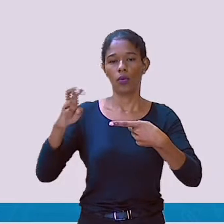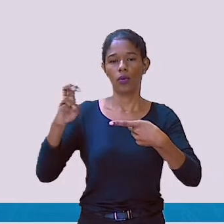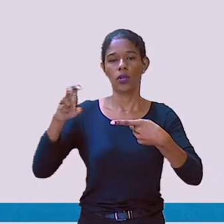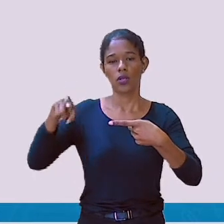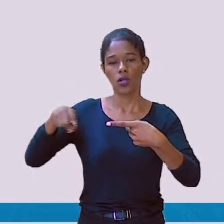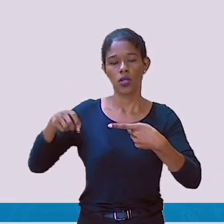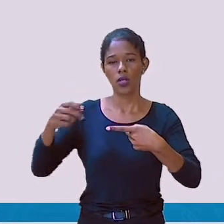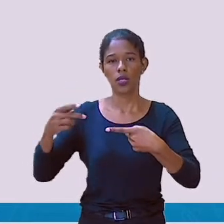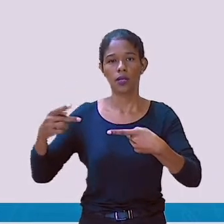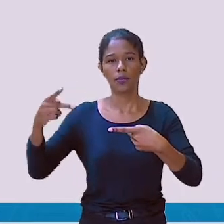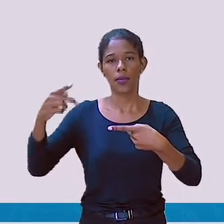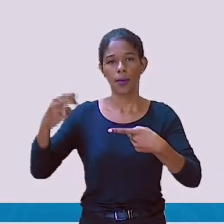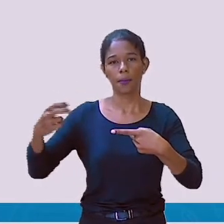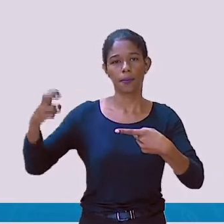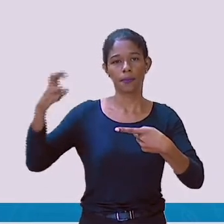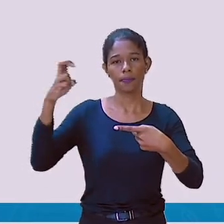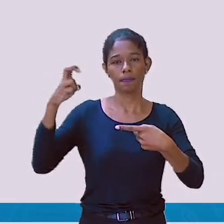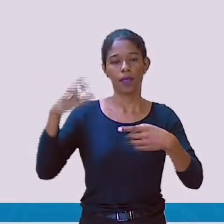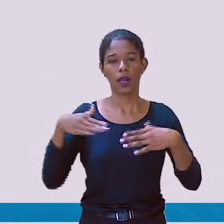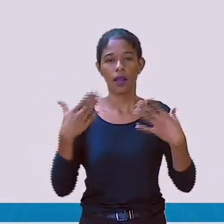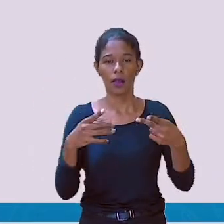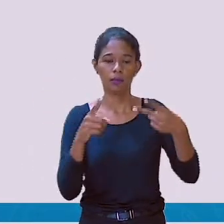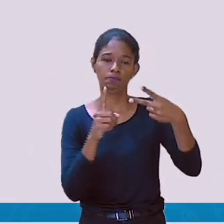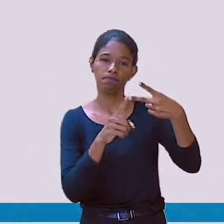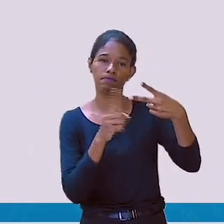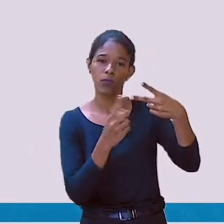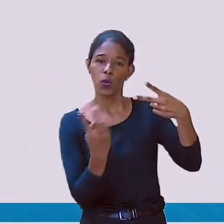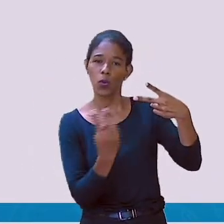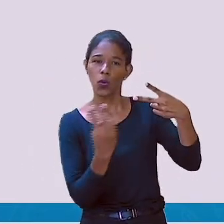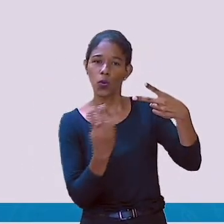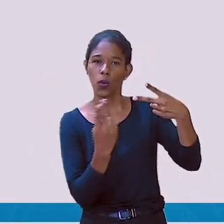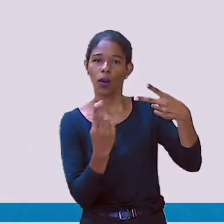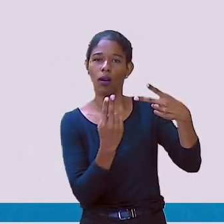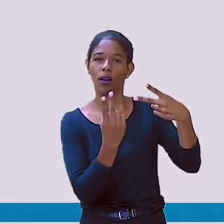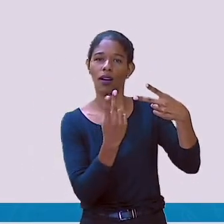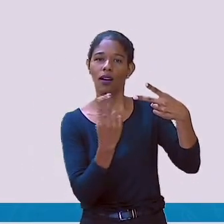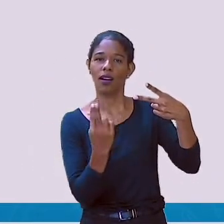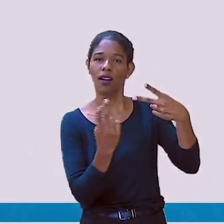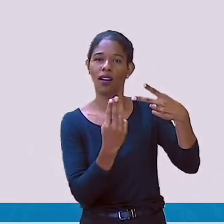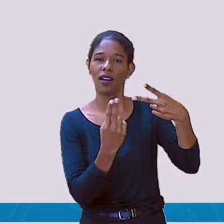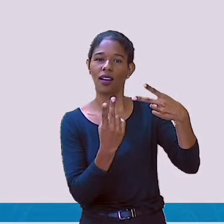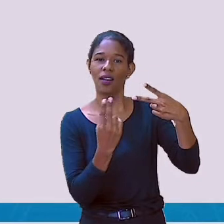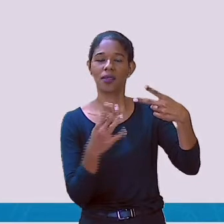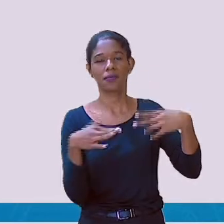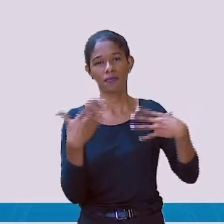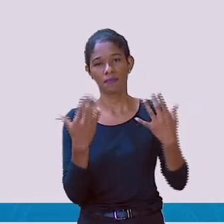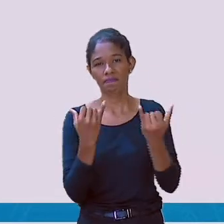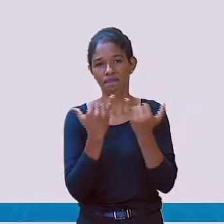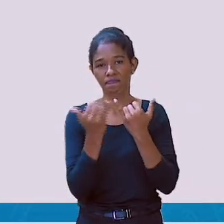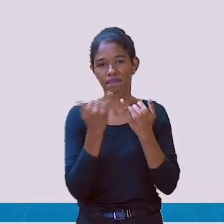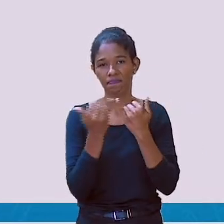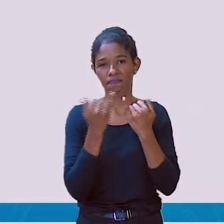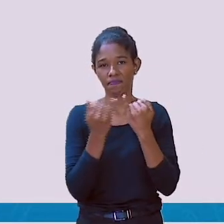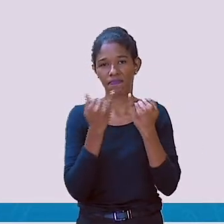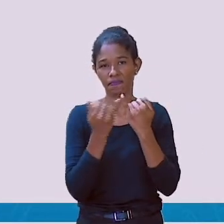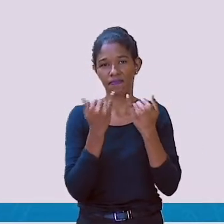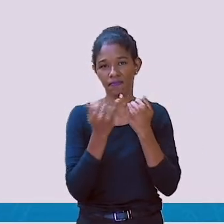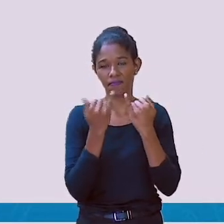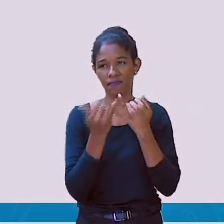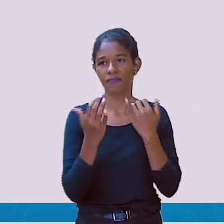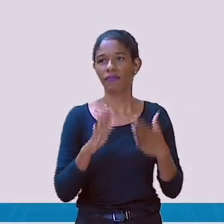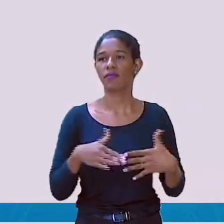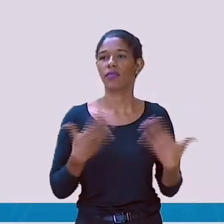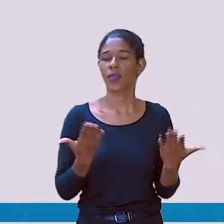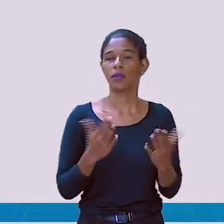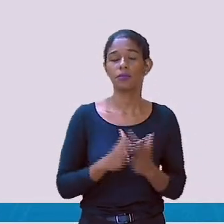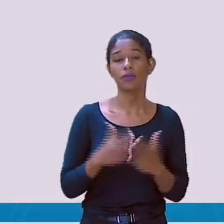potência. Então, vejam que a parte literal é igual, portanto, eles são semelhantes. E